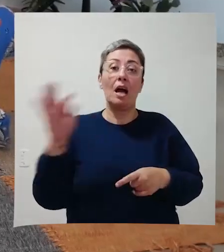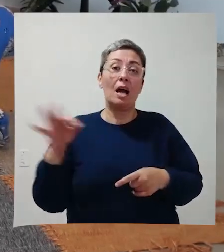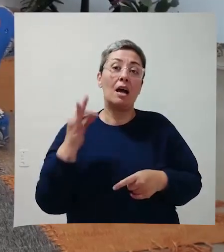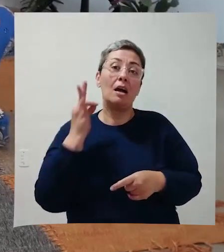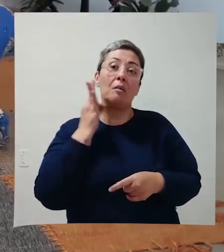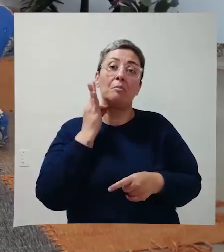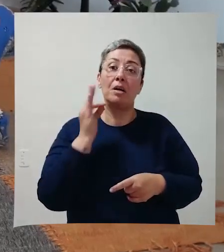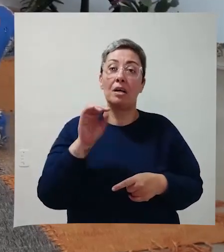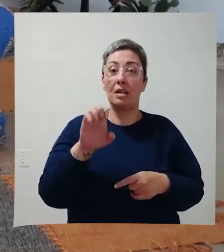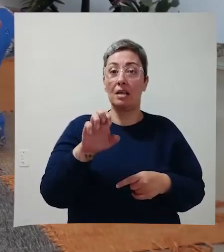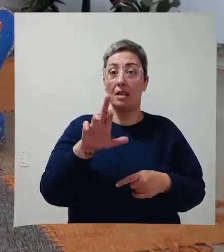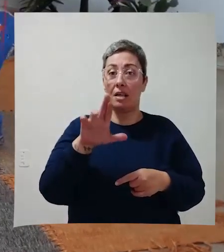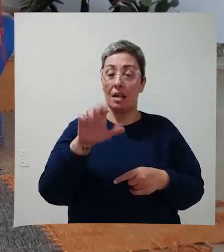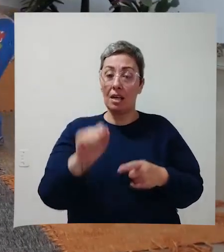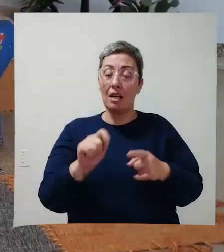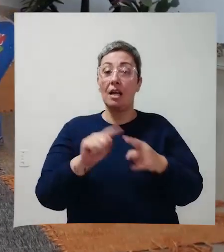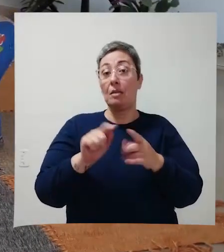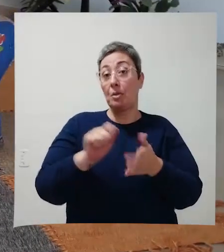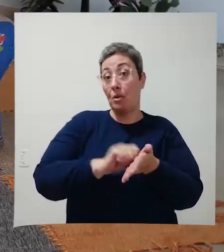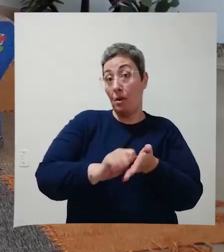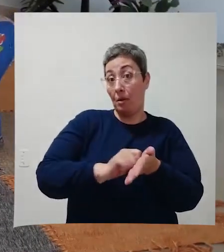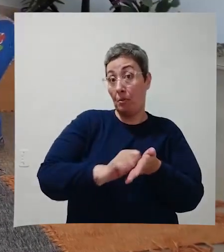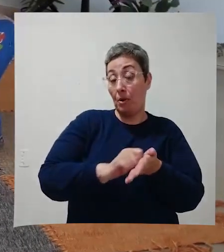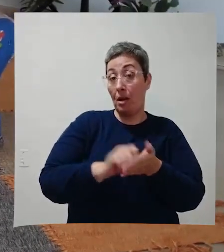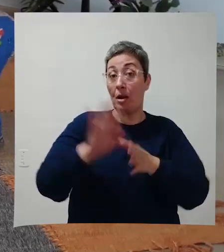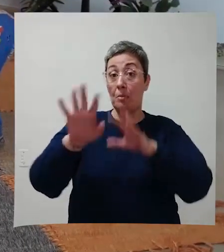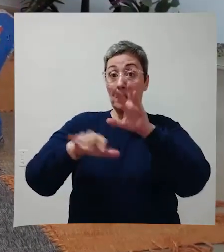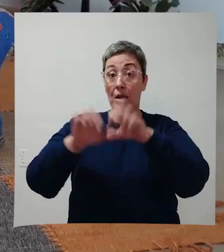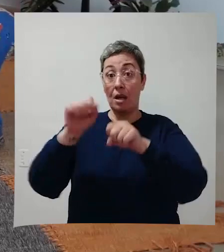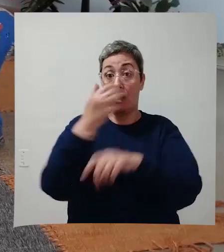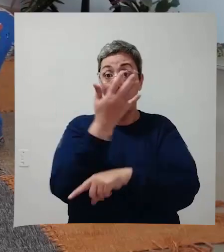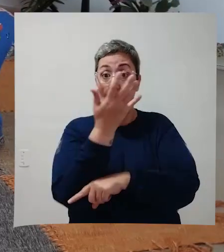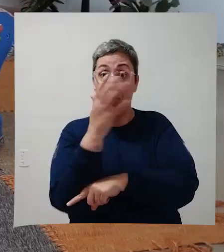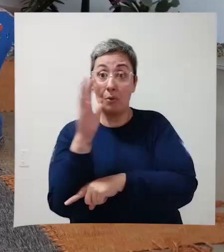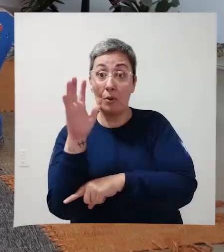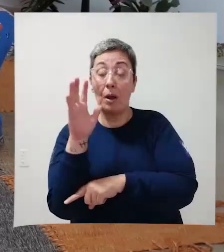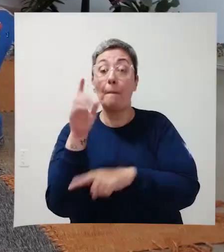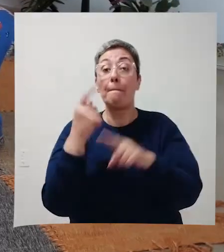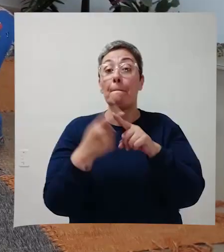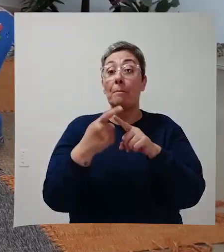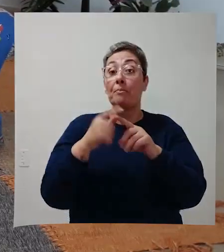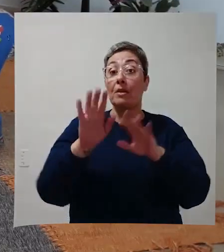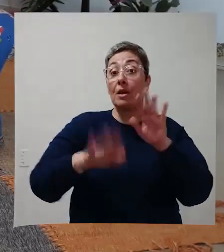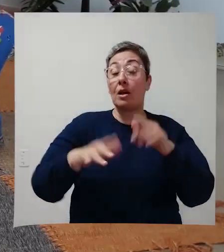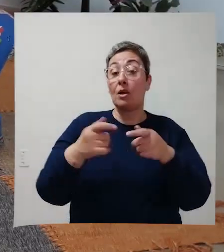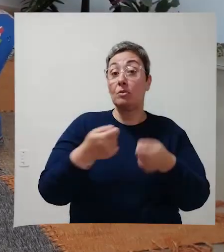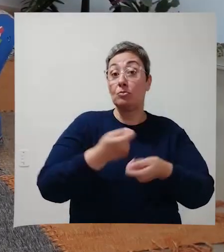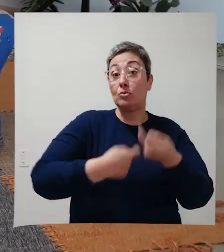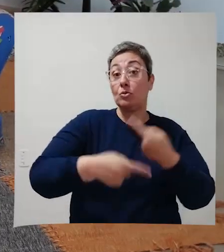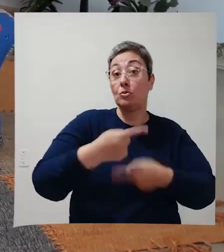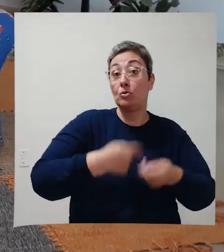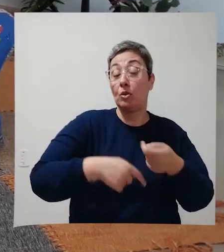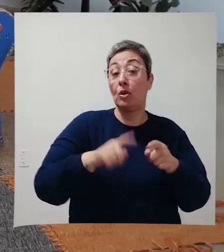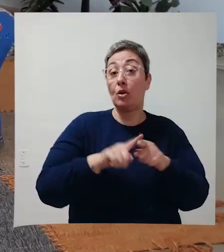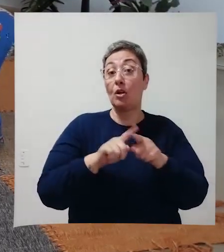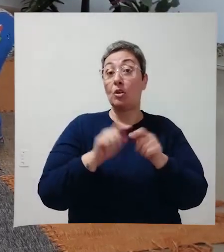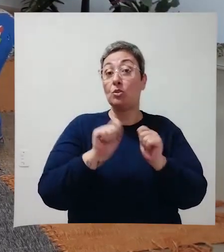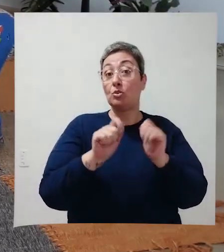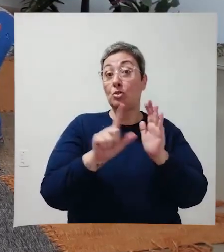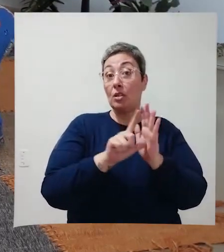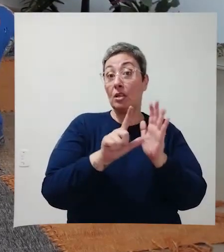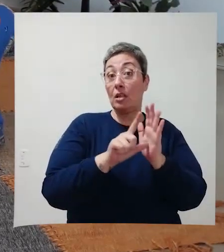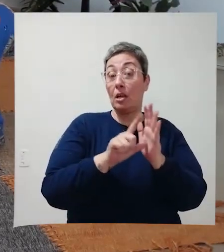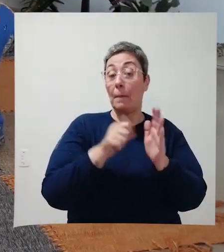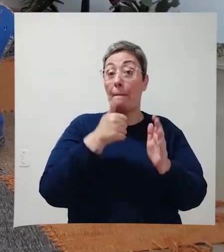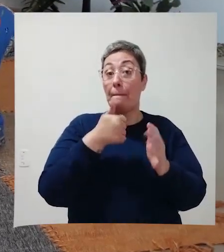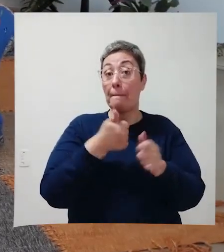de abelha, cheios de borracha, que colhiam na mata para fazer negócio junto ao mar com